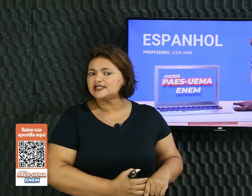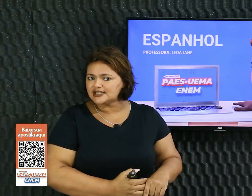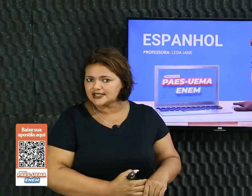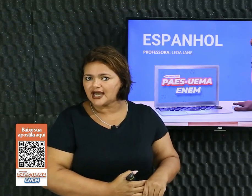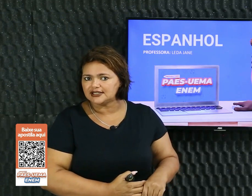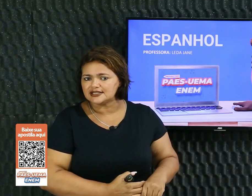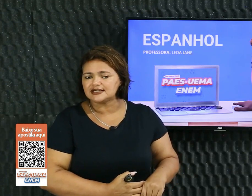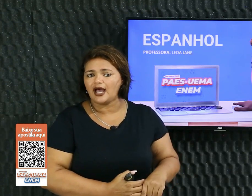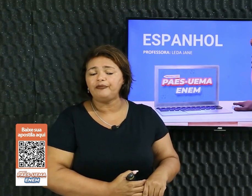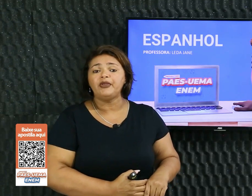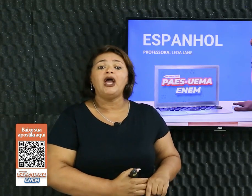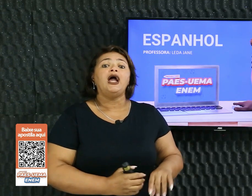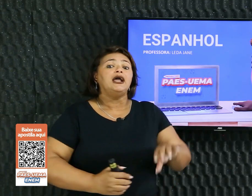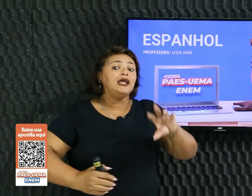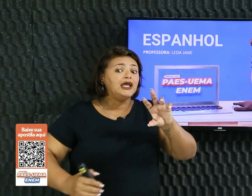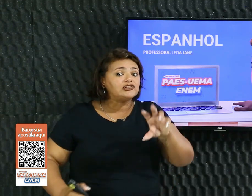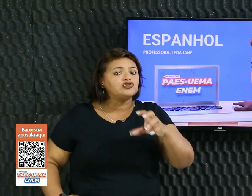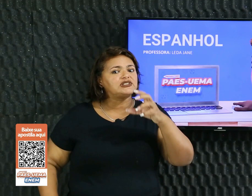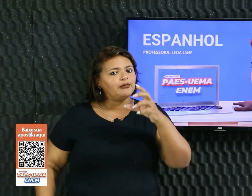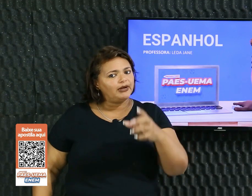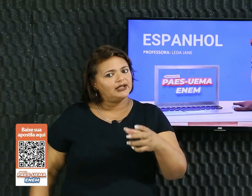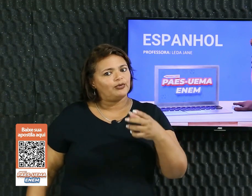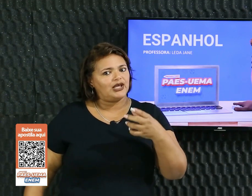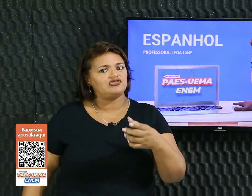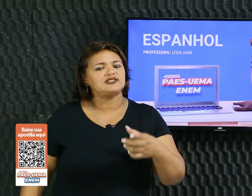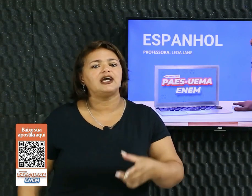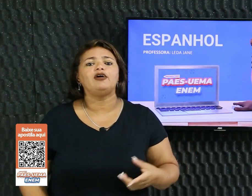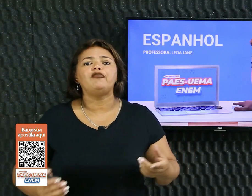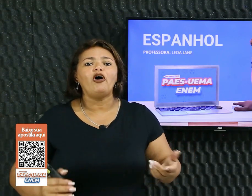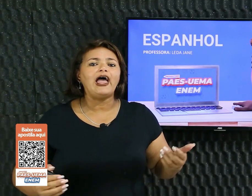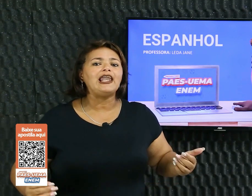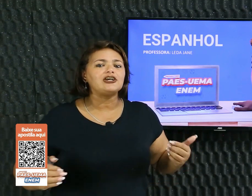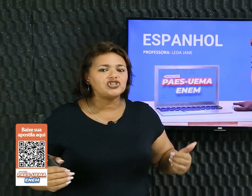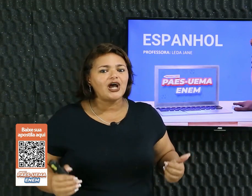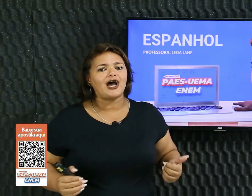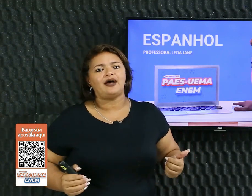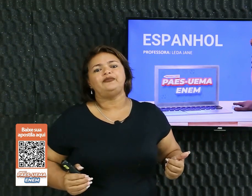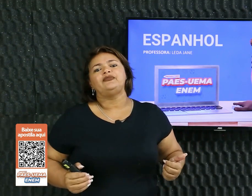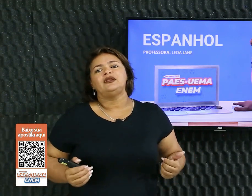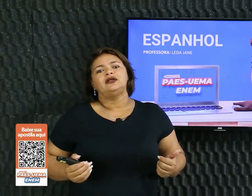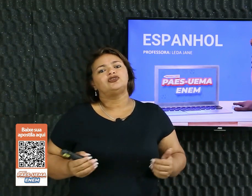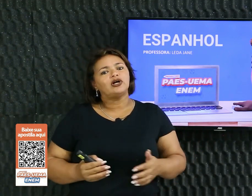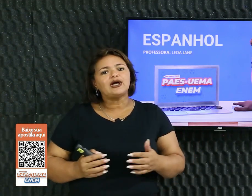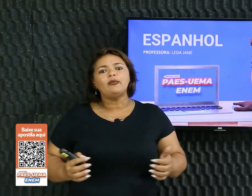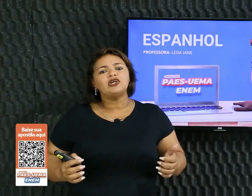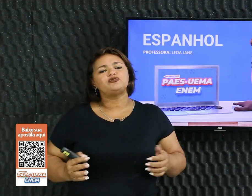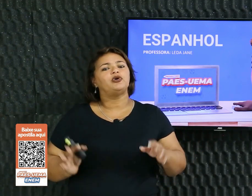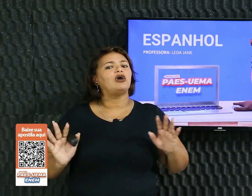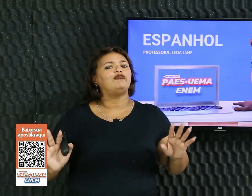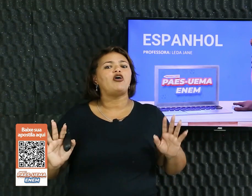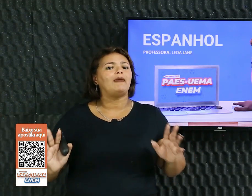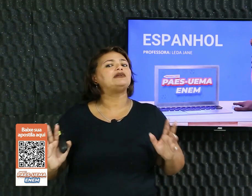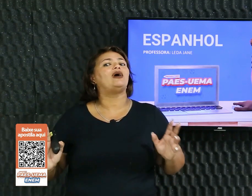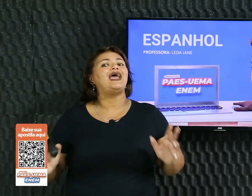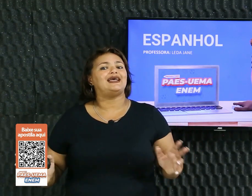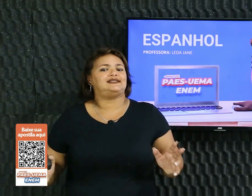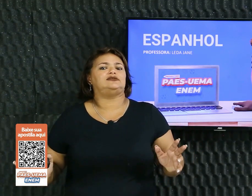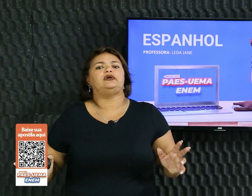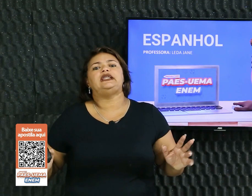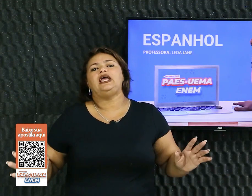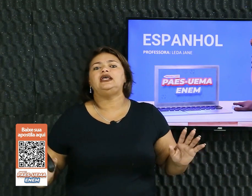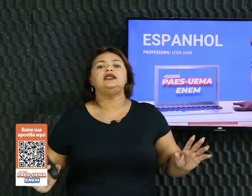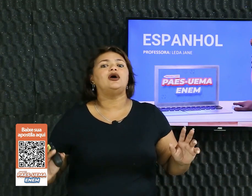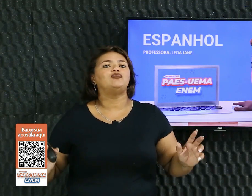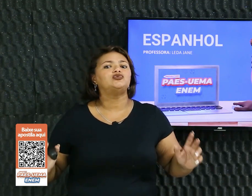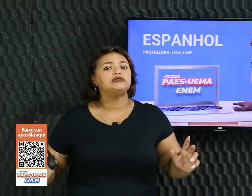ser solicitadas, tá? Isso também não quer dizer que eu vou relaxar totalmente porque o formato é esse